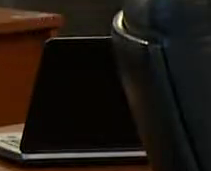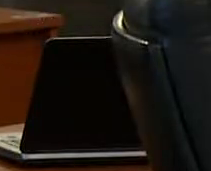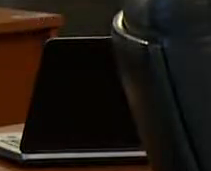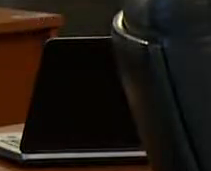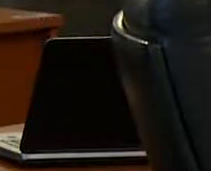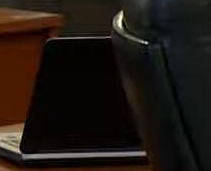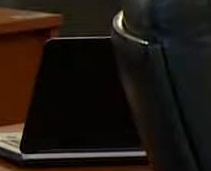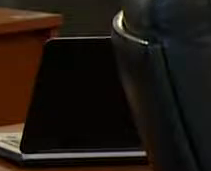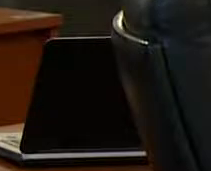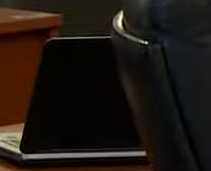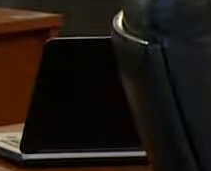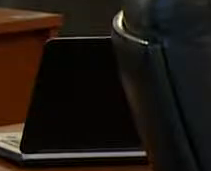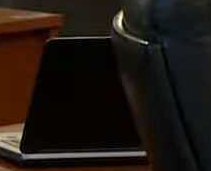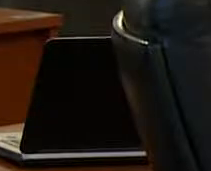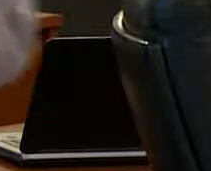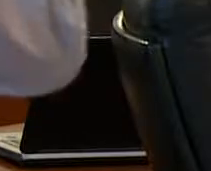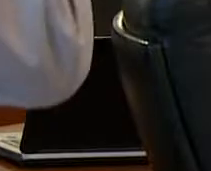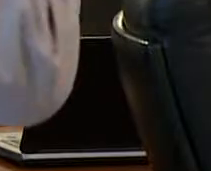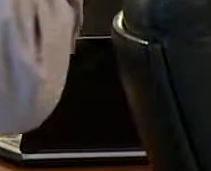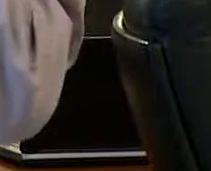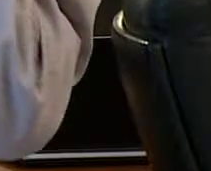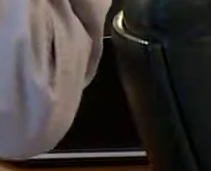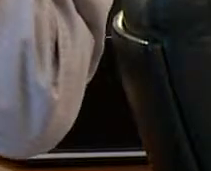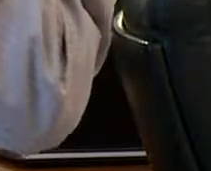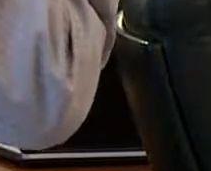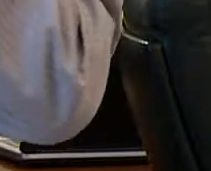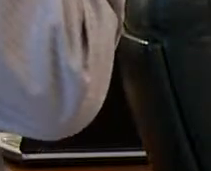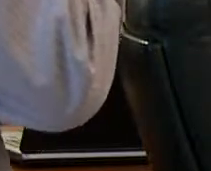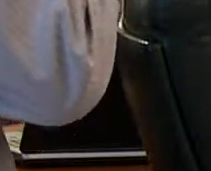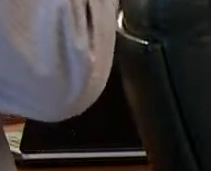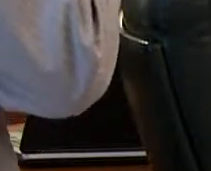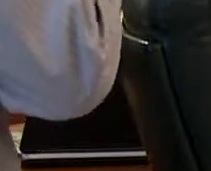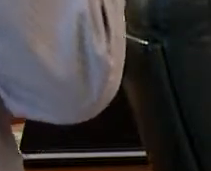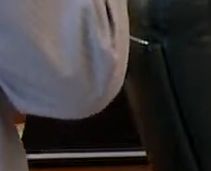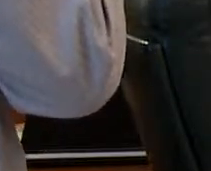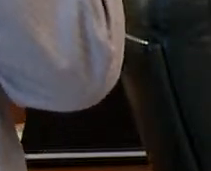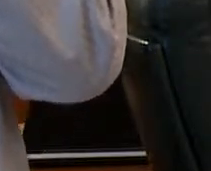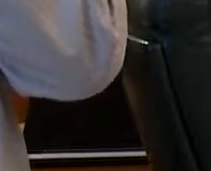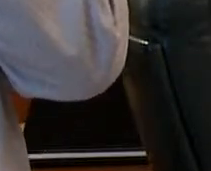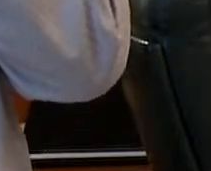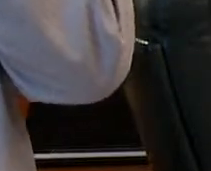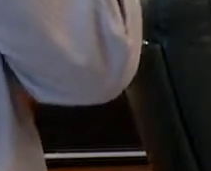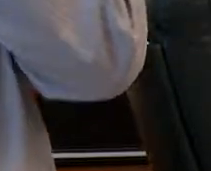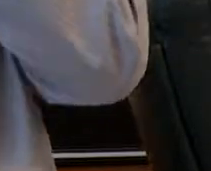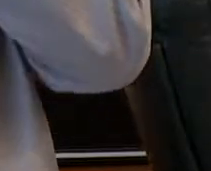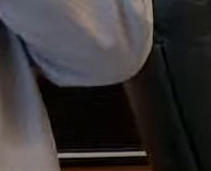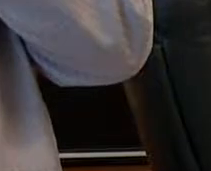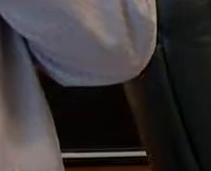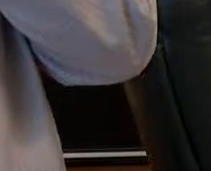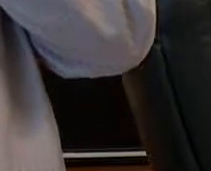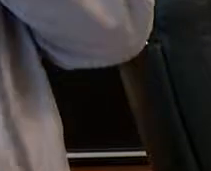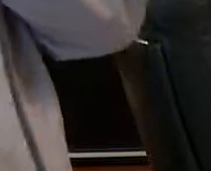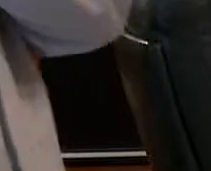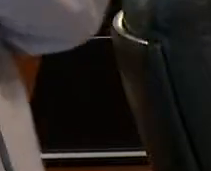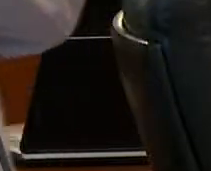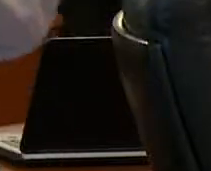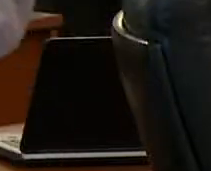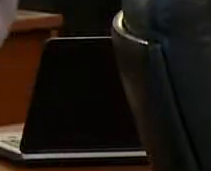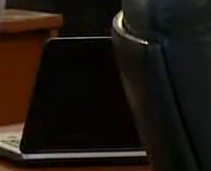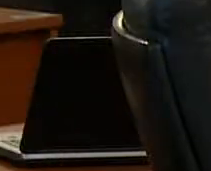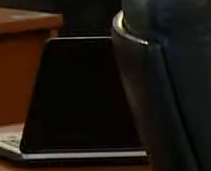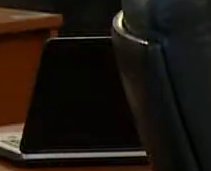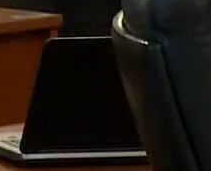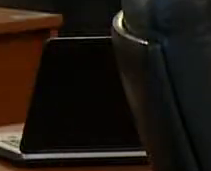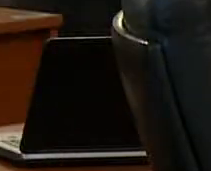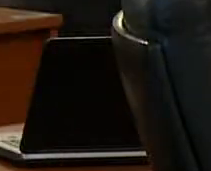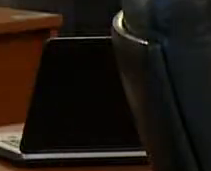Brasília, junto com aquele povo. Ou sendo julgado lá em Curitiba, pelo juiz Sérgio Moro. Padre, conte